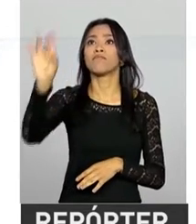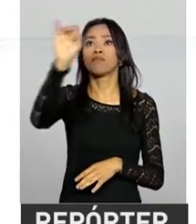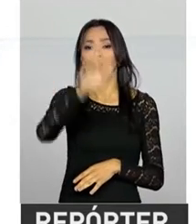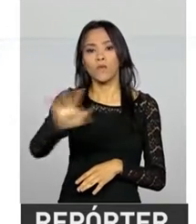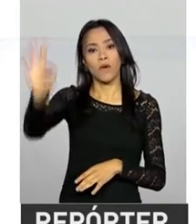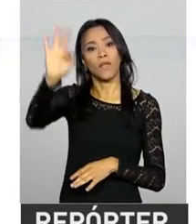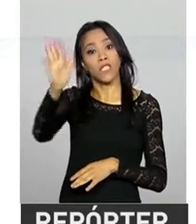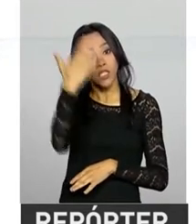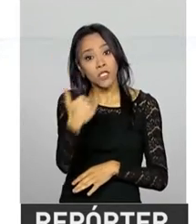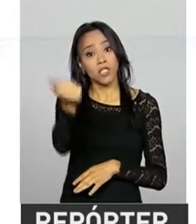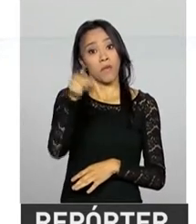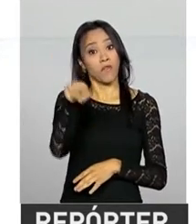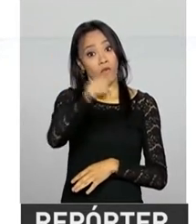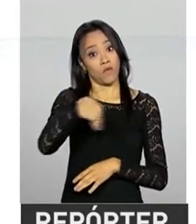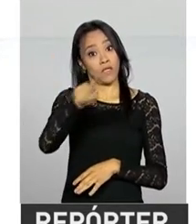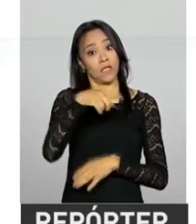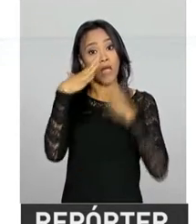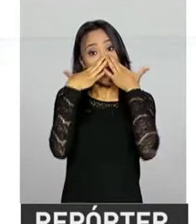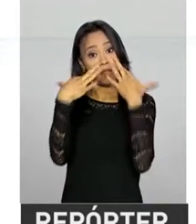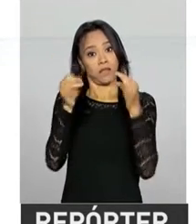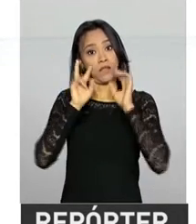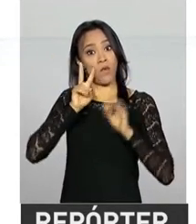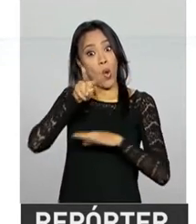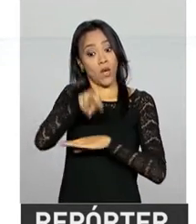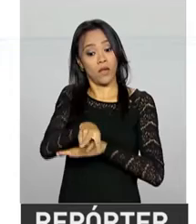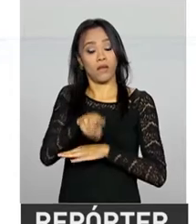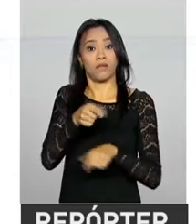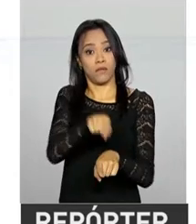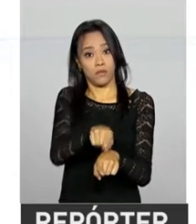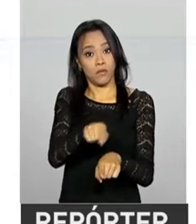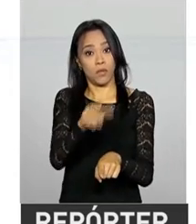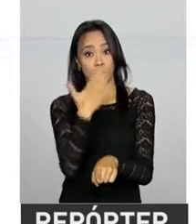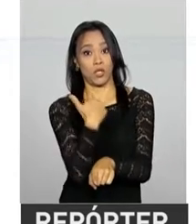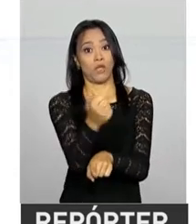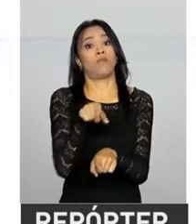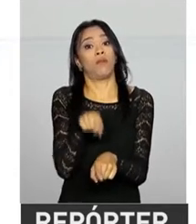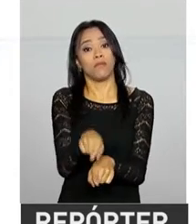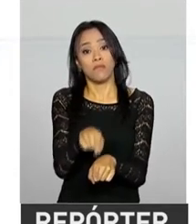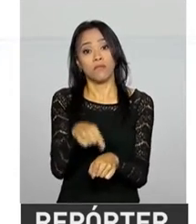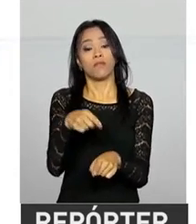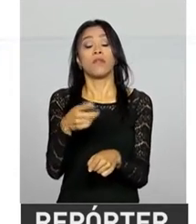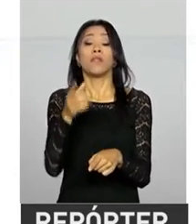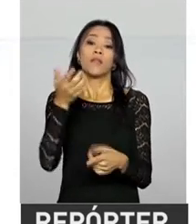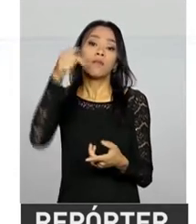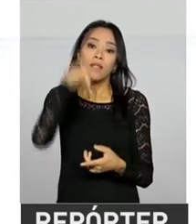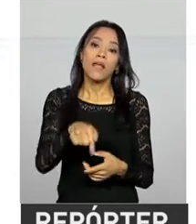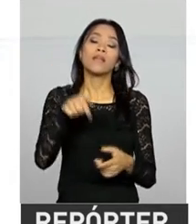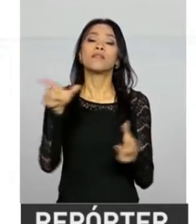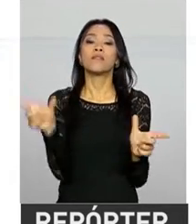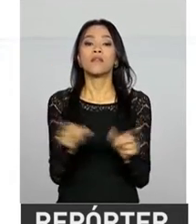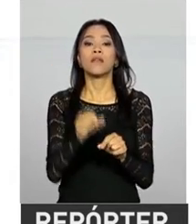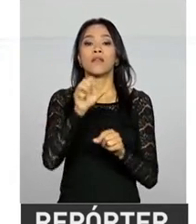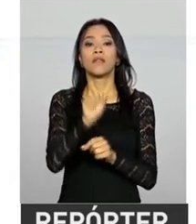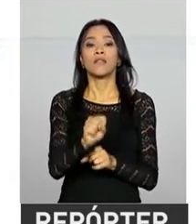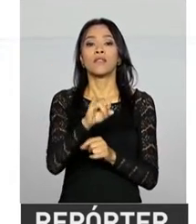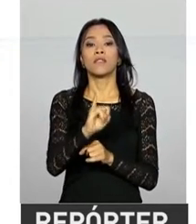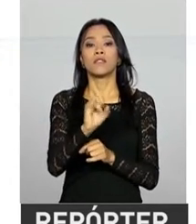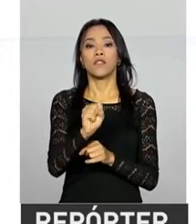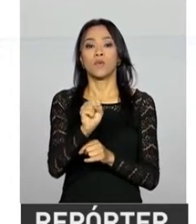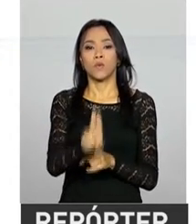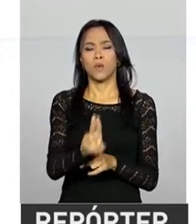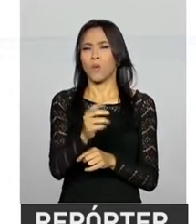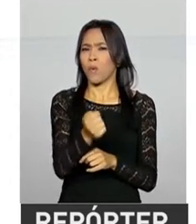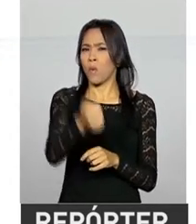ele está atento à instituição de ensino para essa convocação nesta edição do sisu estão sendo ofertadas as cerca de